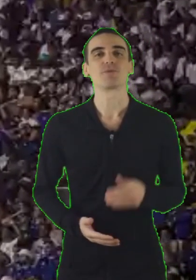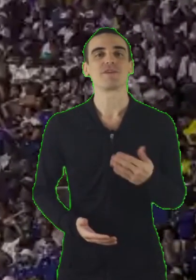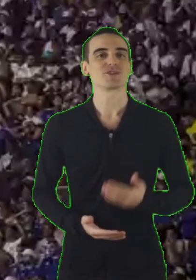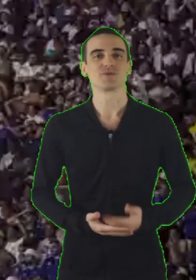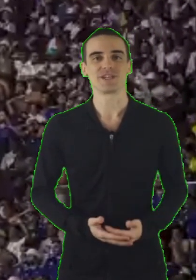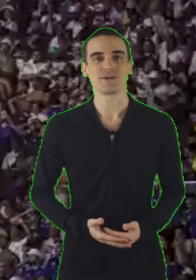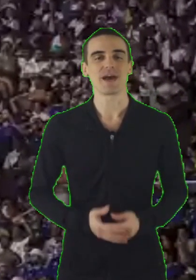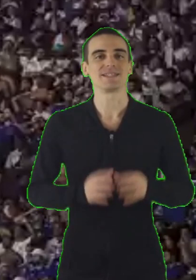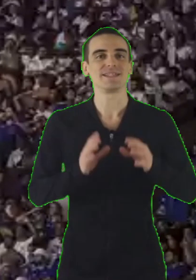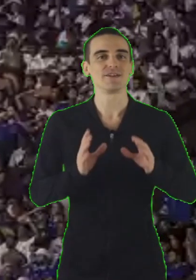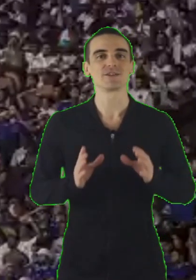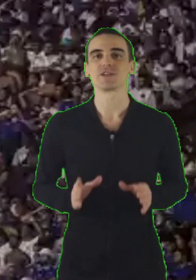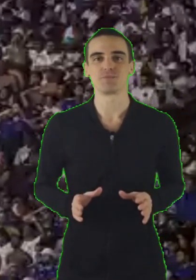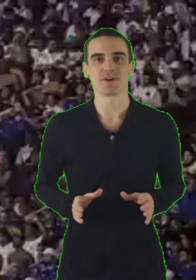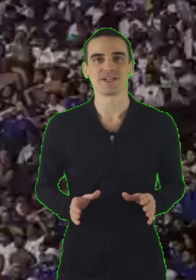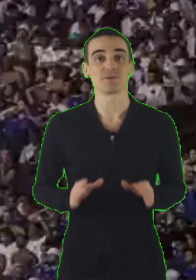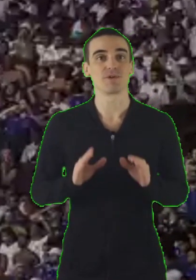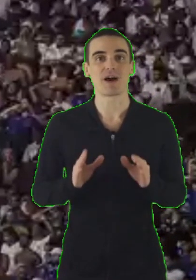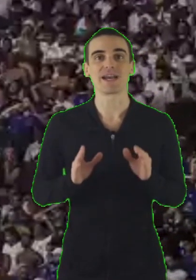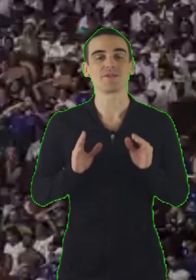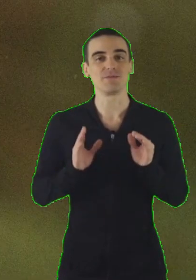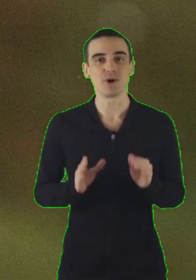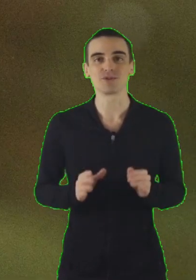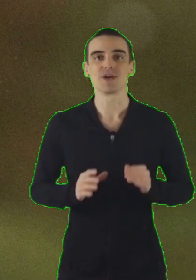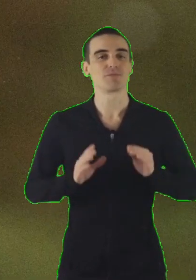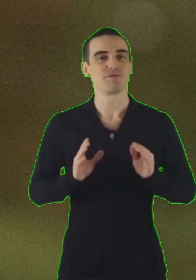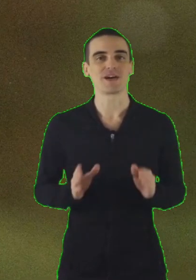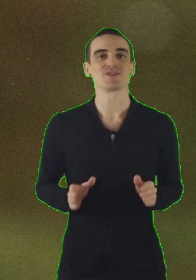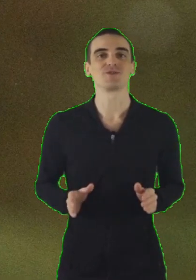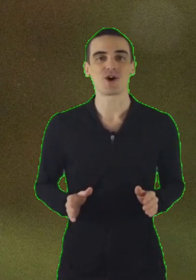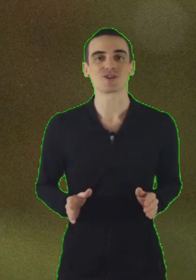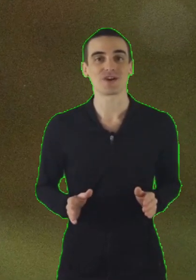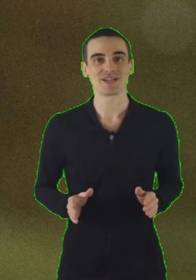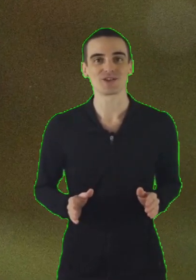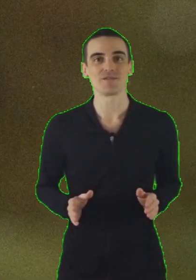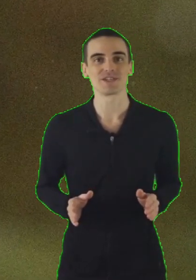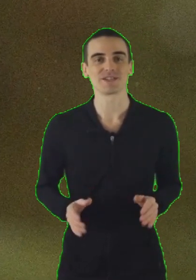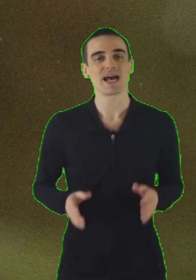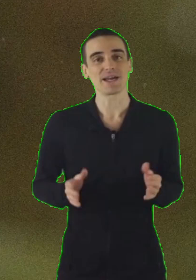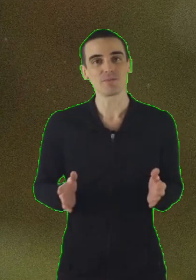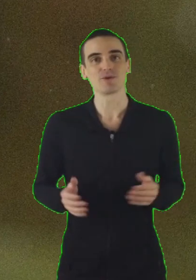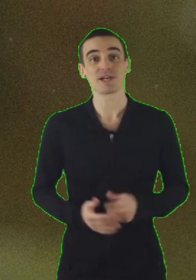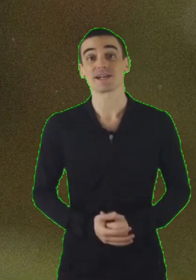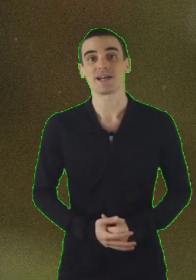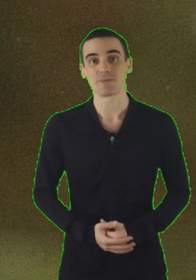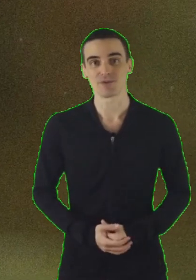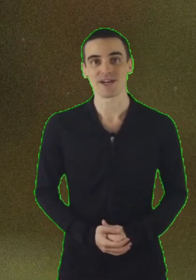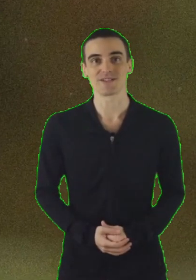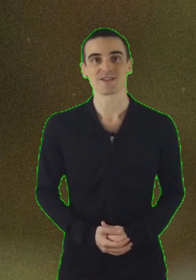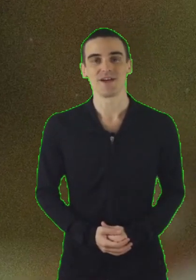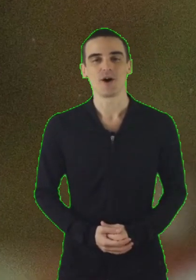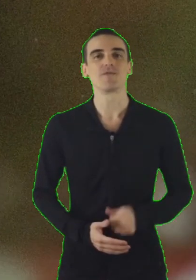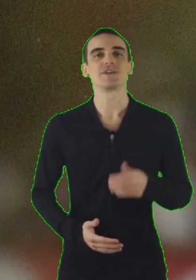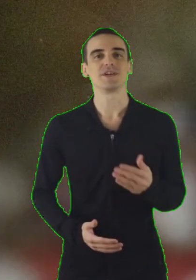inscreva no canal para se ficar por dentro de todas as novidades da Raposa. Bruno Rodrigues não seguirá no Cruzeiro para 2024.